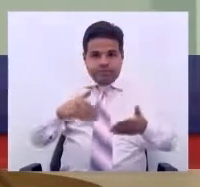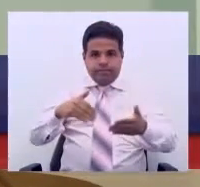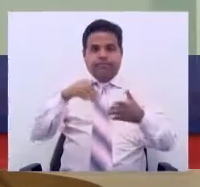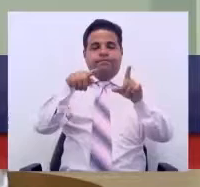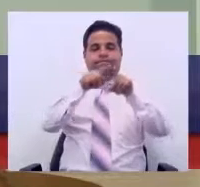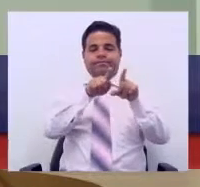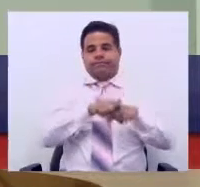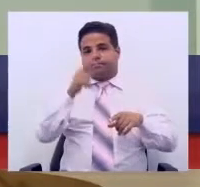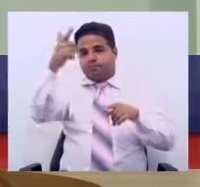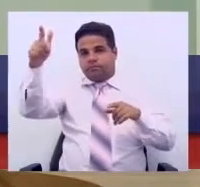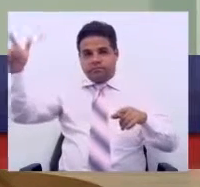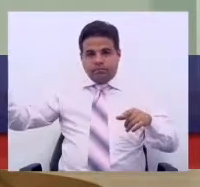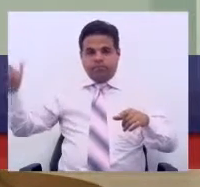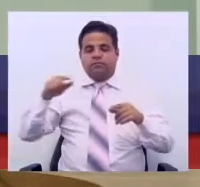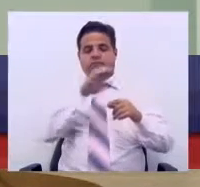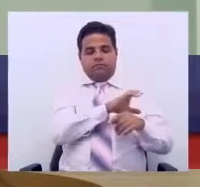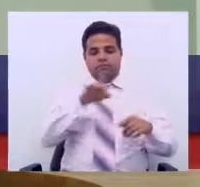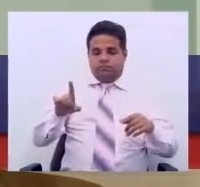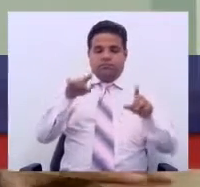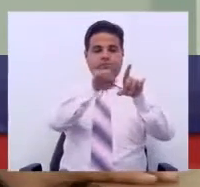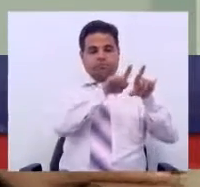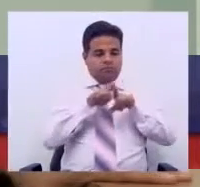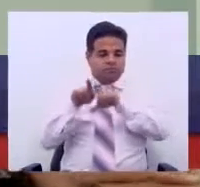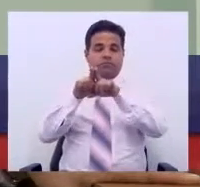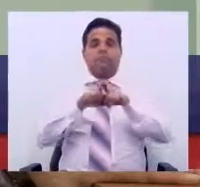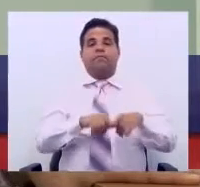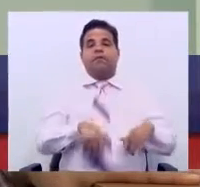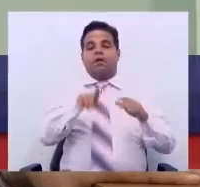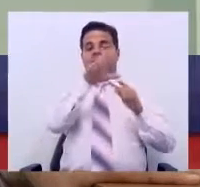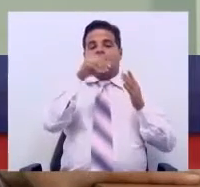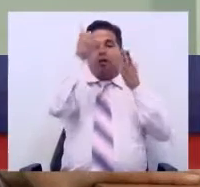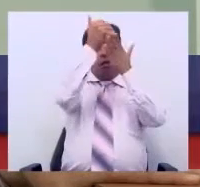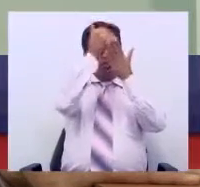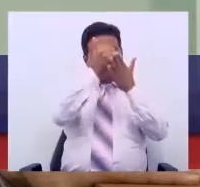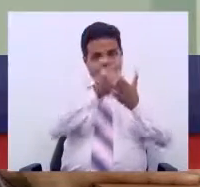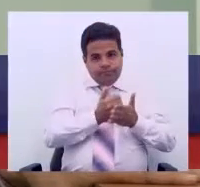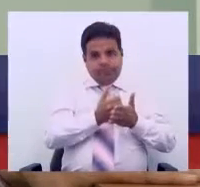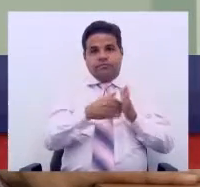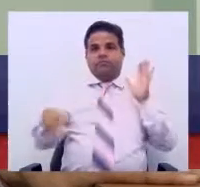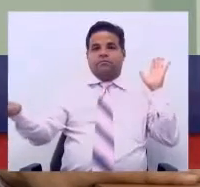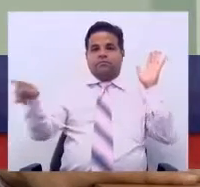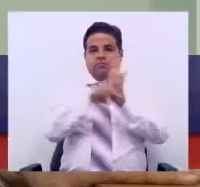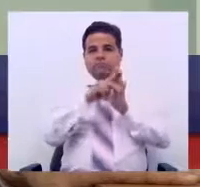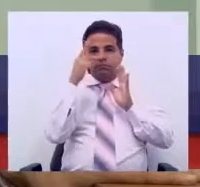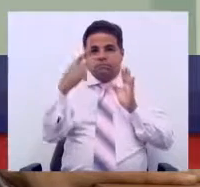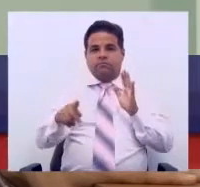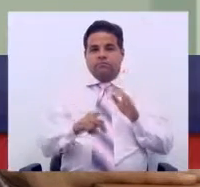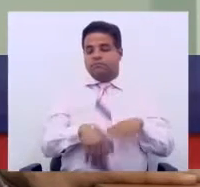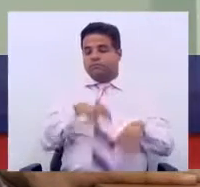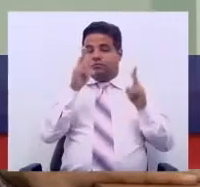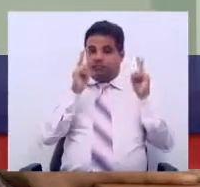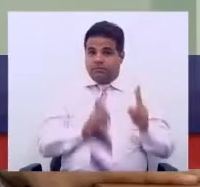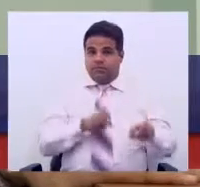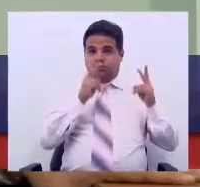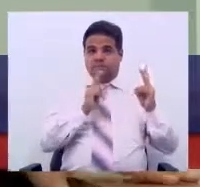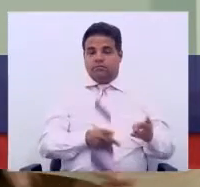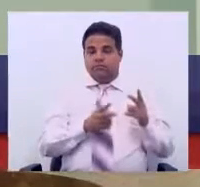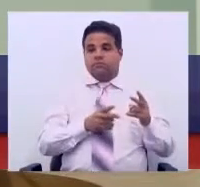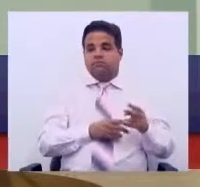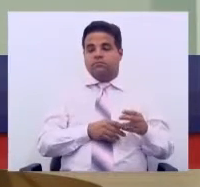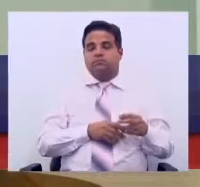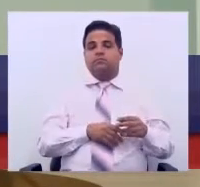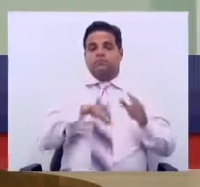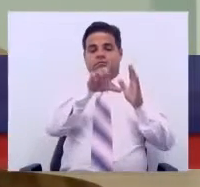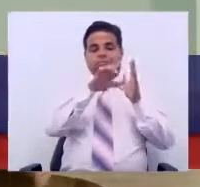vice-prefeito e os respectivos coordenadores. A legislação impõe que sempre